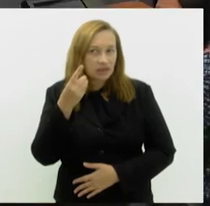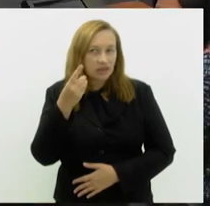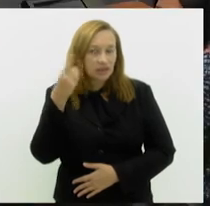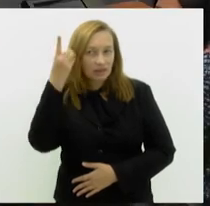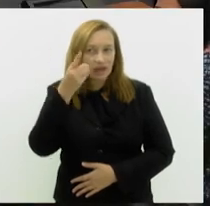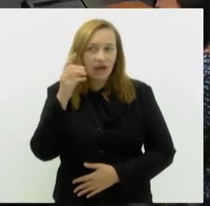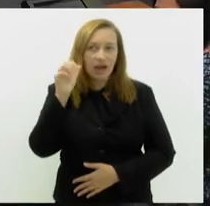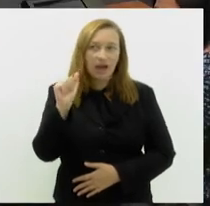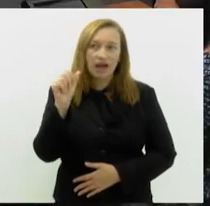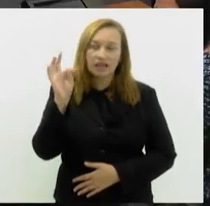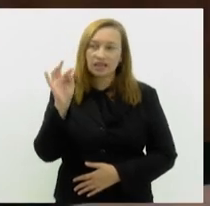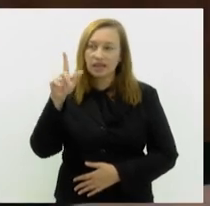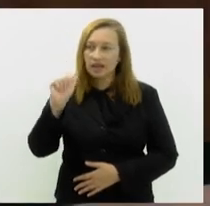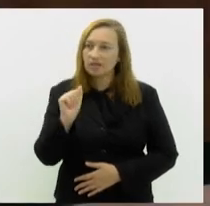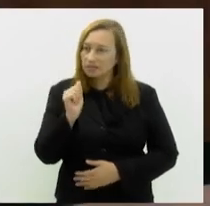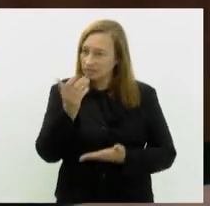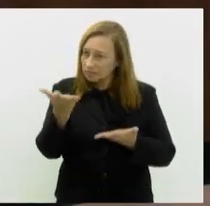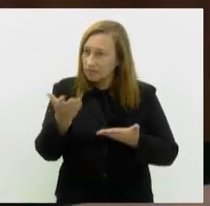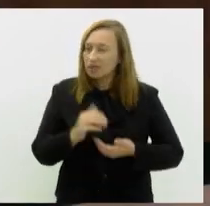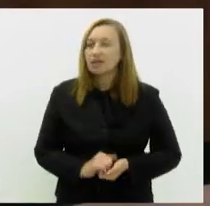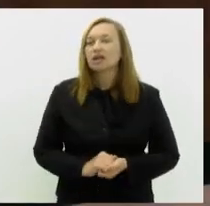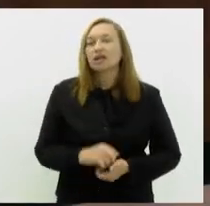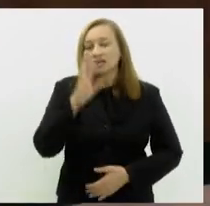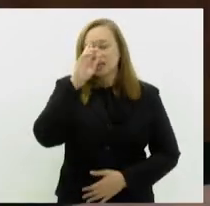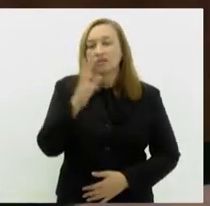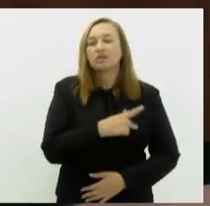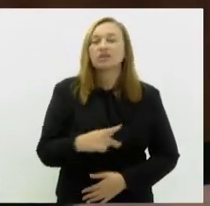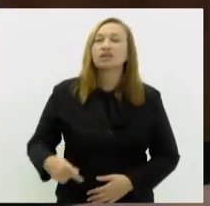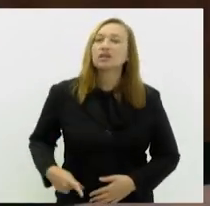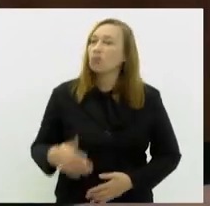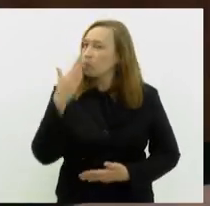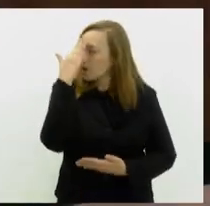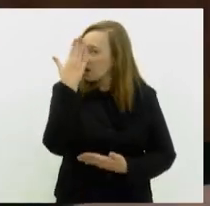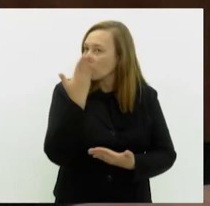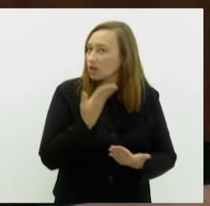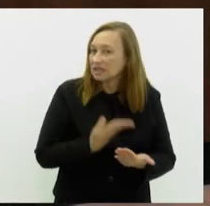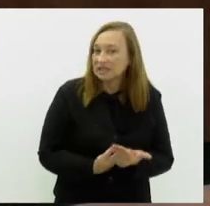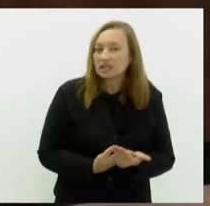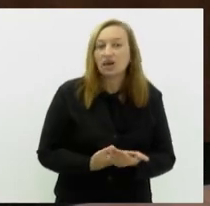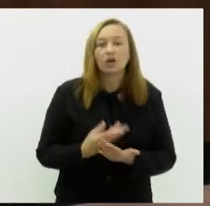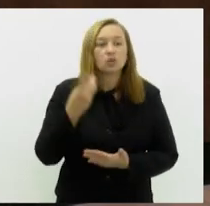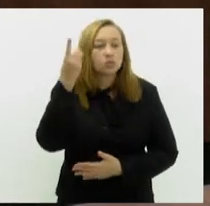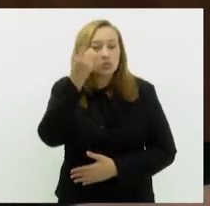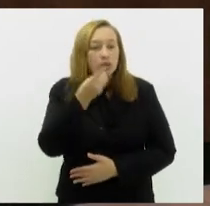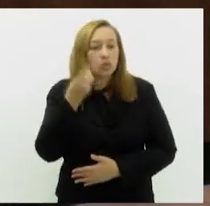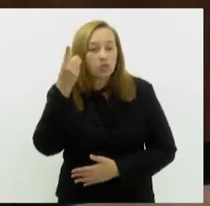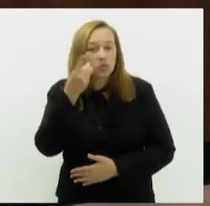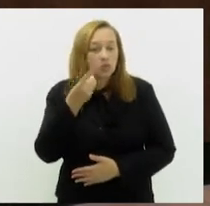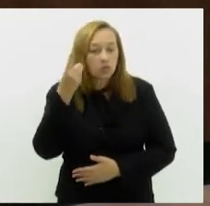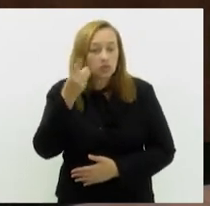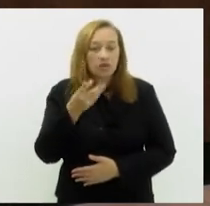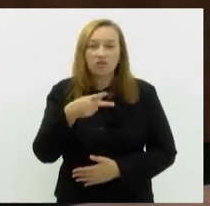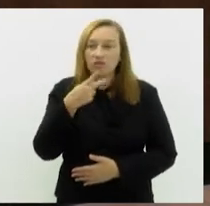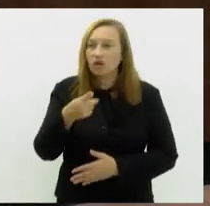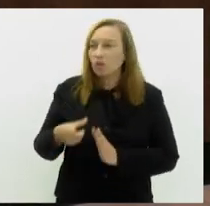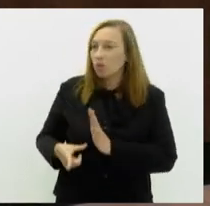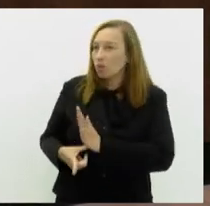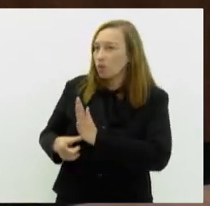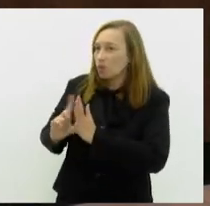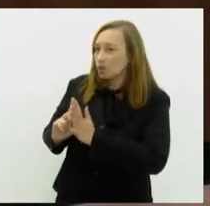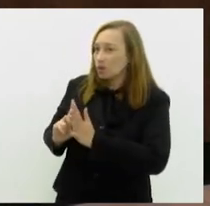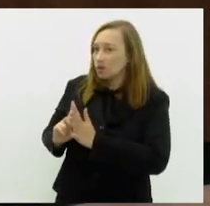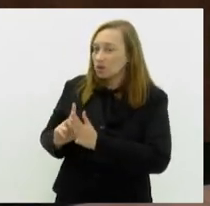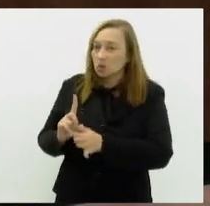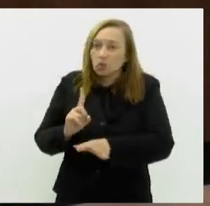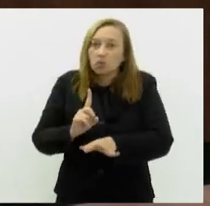por favor. Presidente, eu acredito que o deputado que me antecedeu